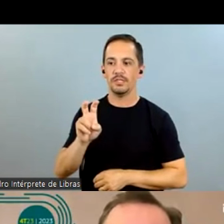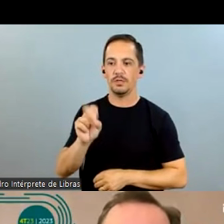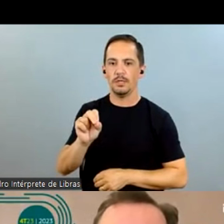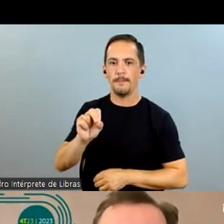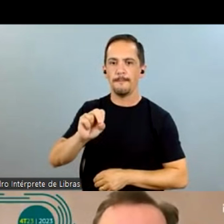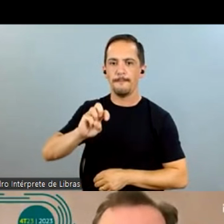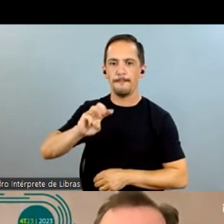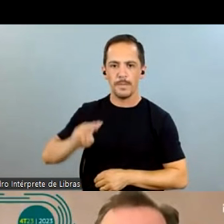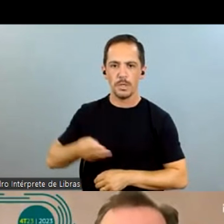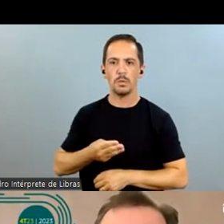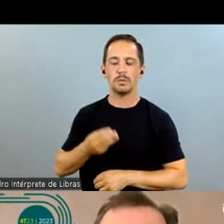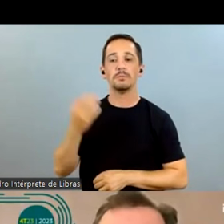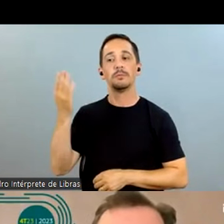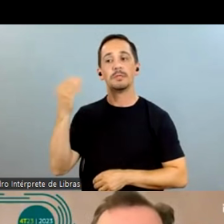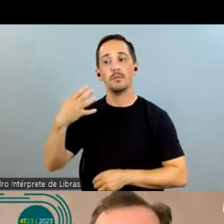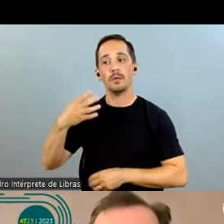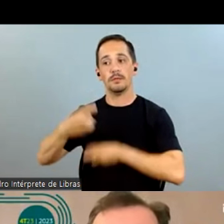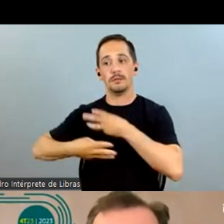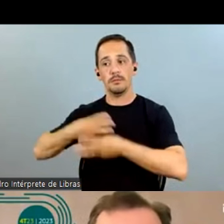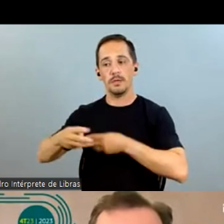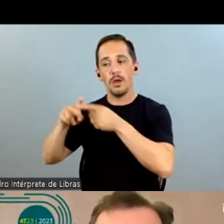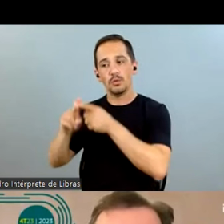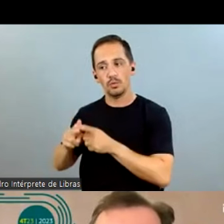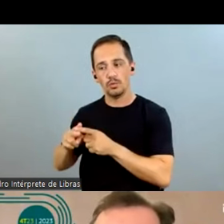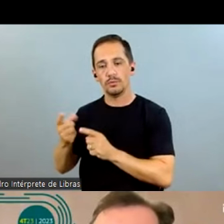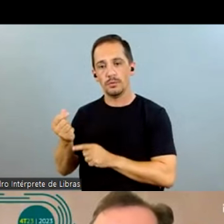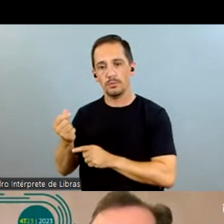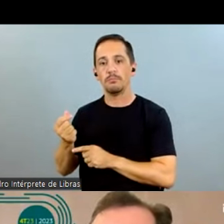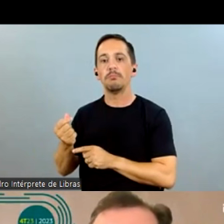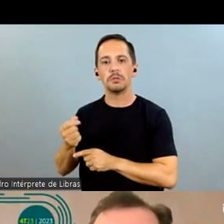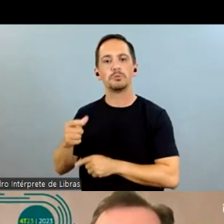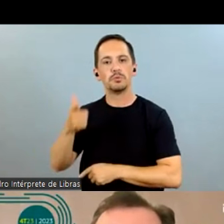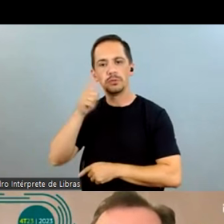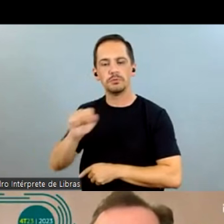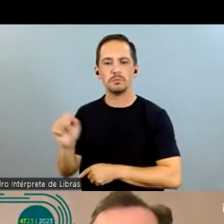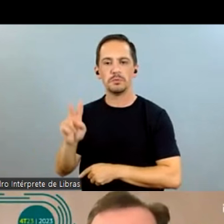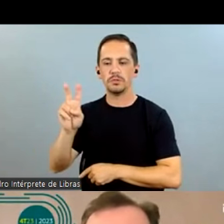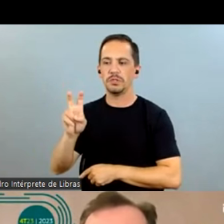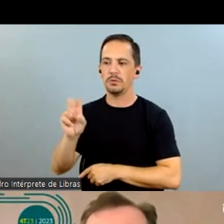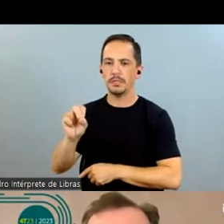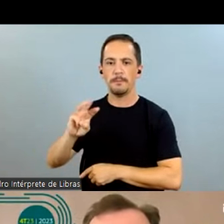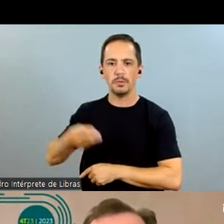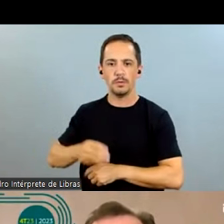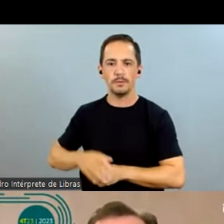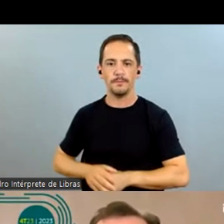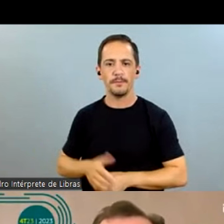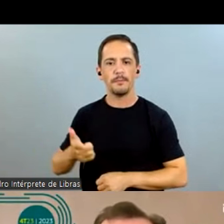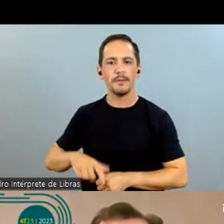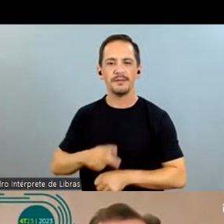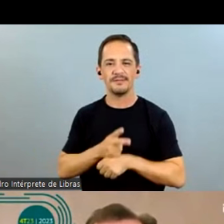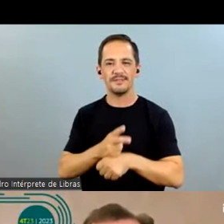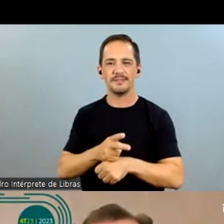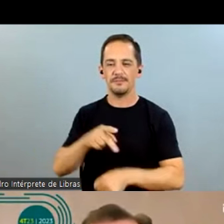correção no quarto trimestre ainda no ano todo valorizou 50 milhões e o crédito de piscofins foi aquela ação